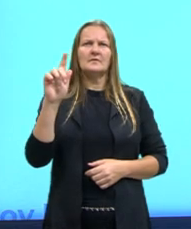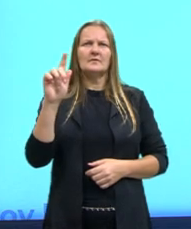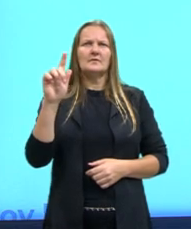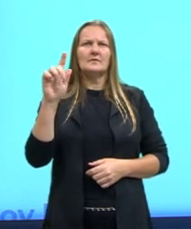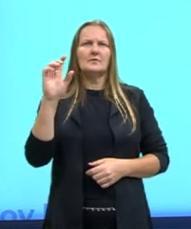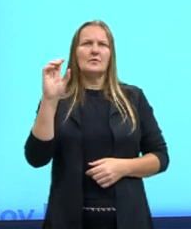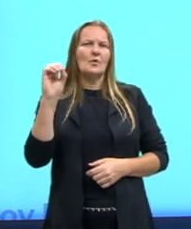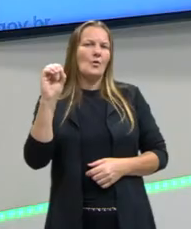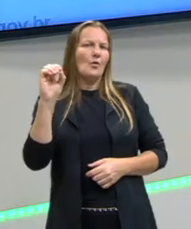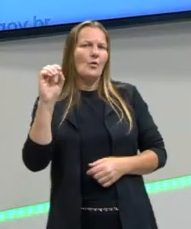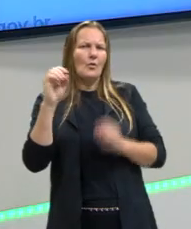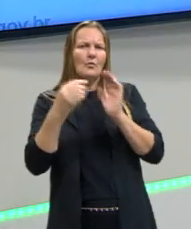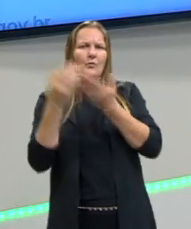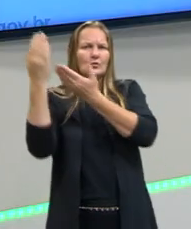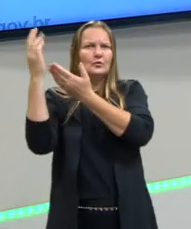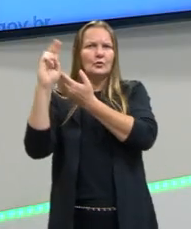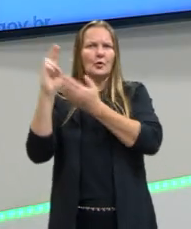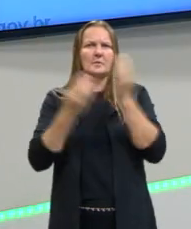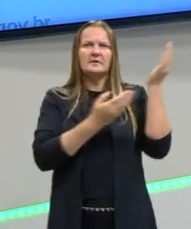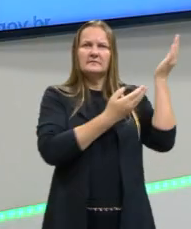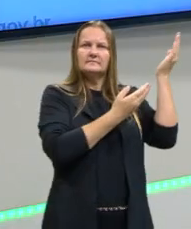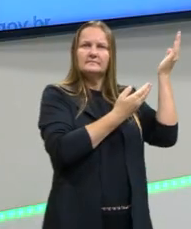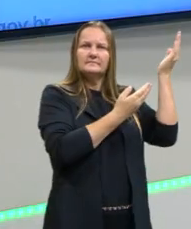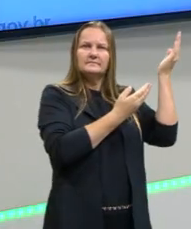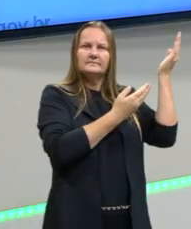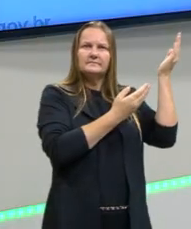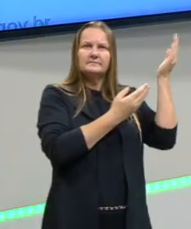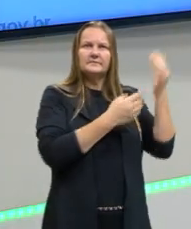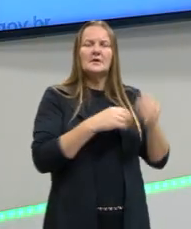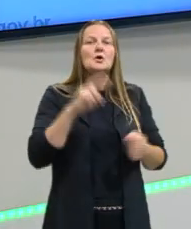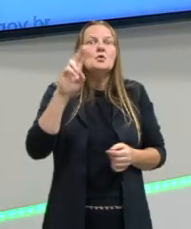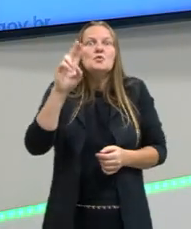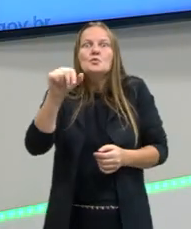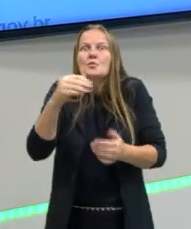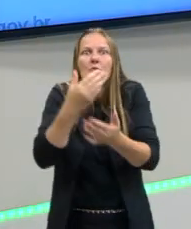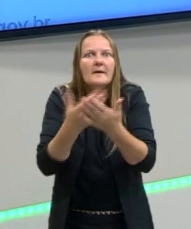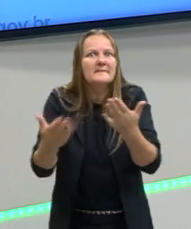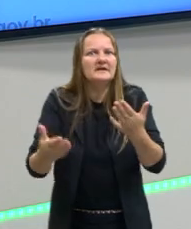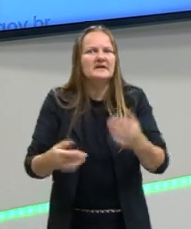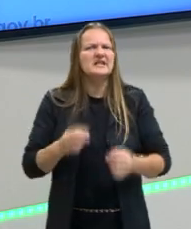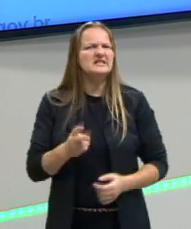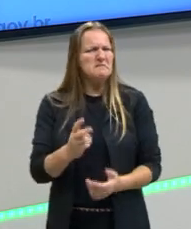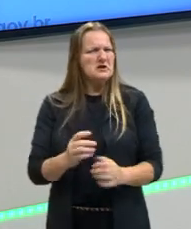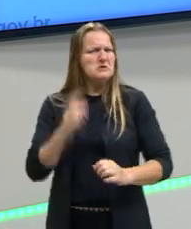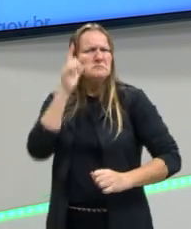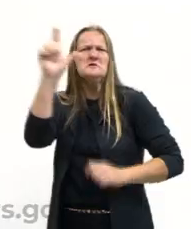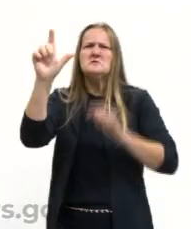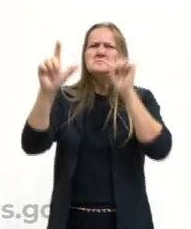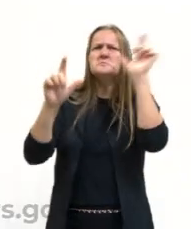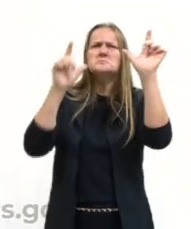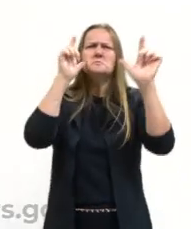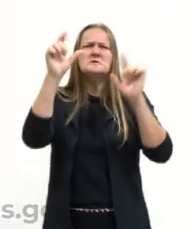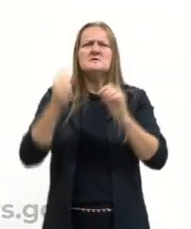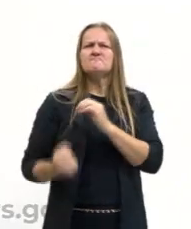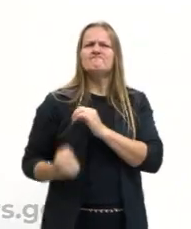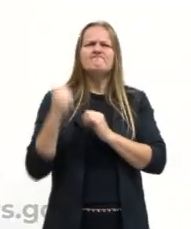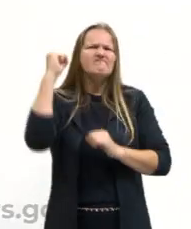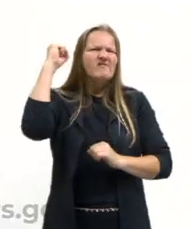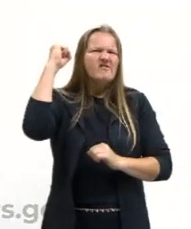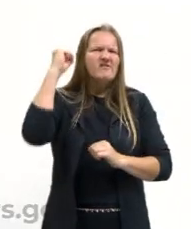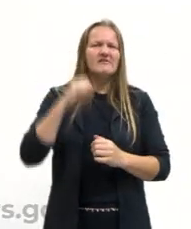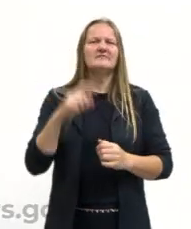sofistas ele se gabava muito de nunca perderam um embate todos os debates que ele fazia